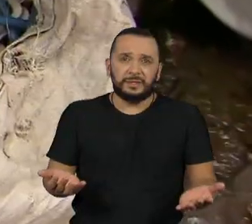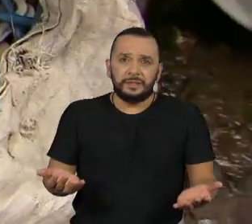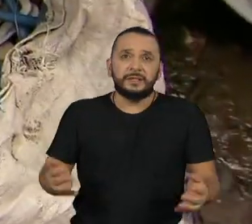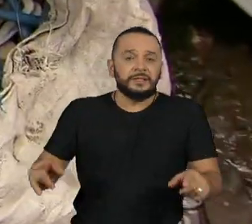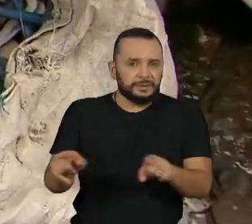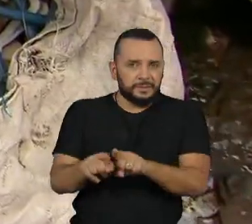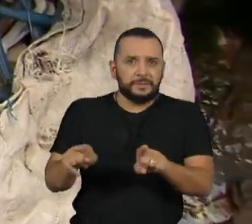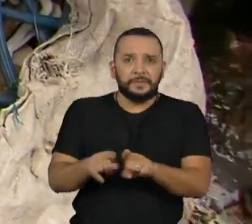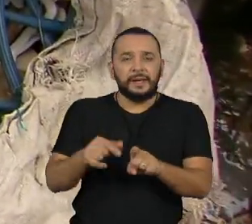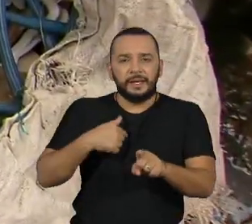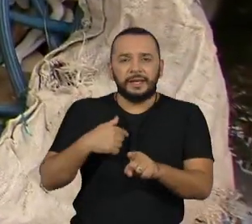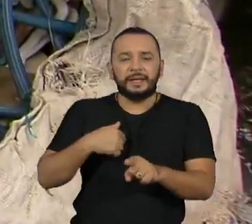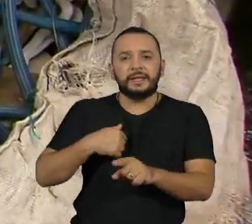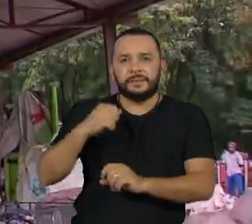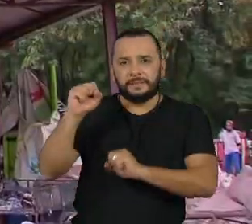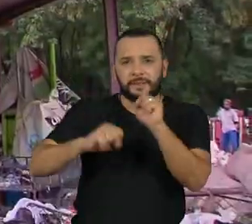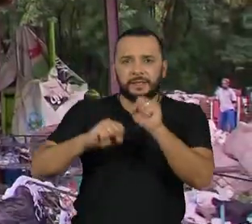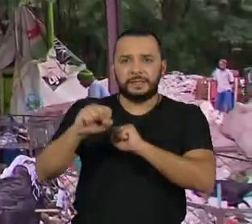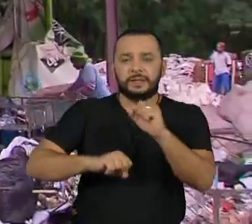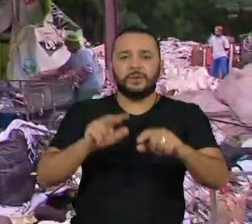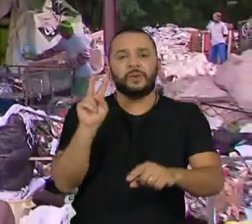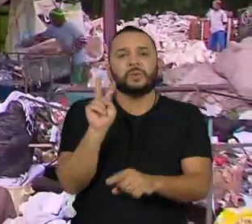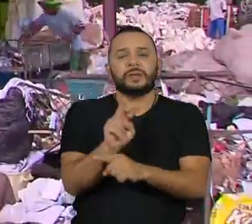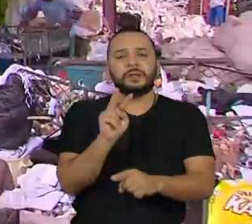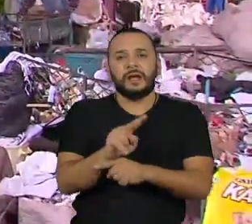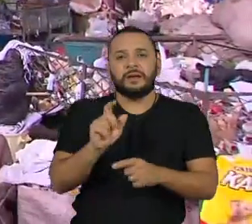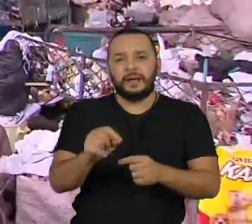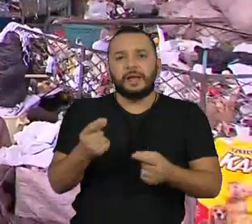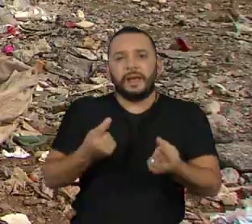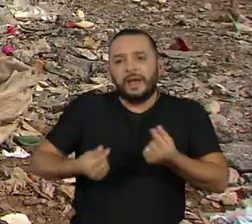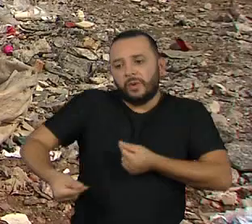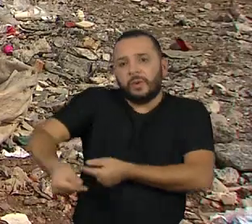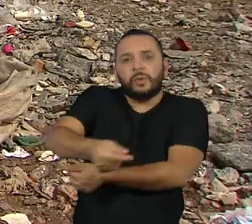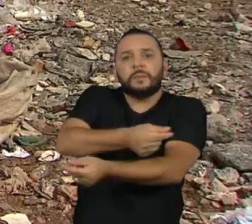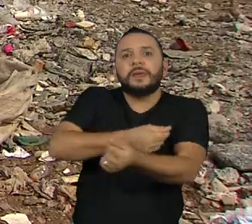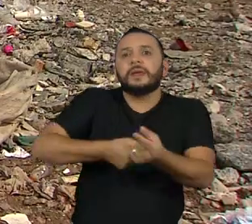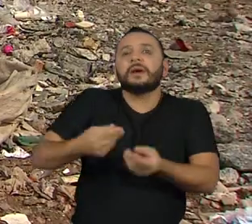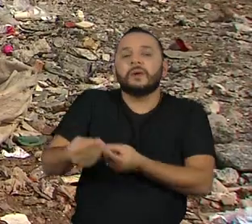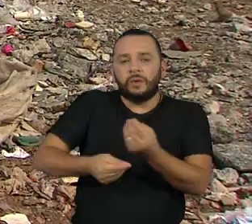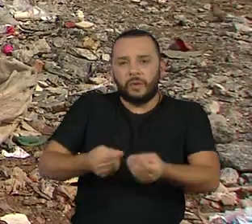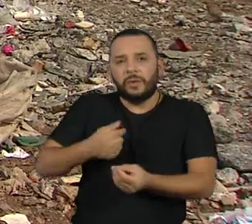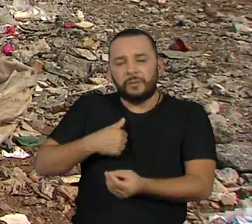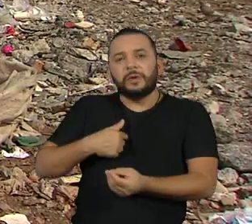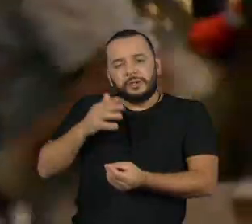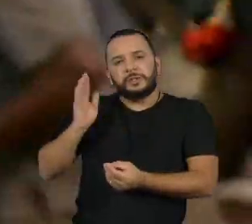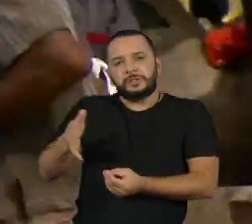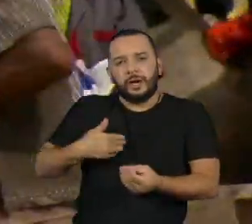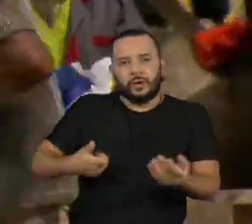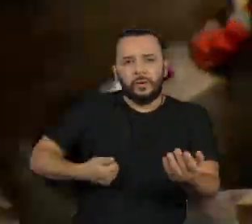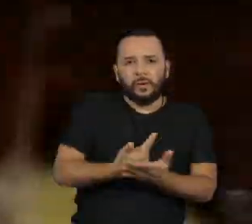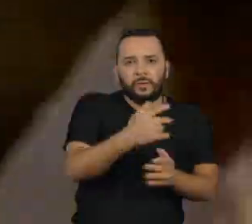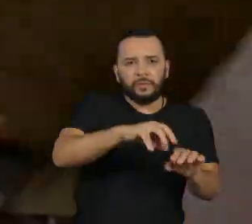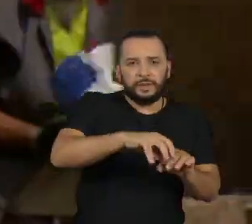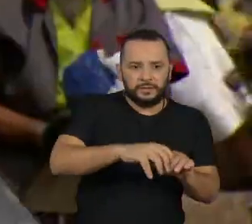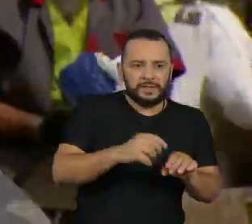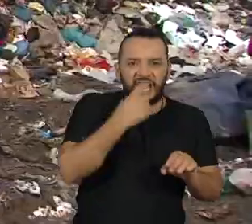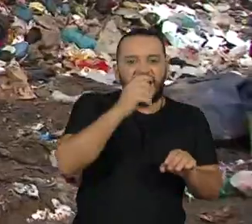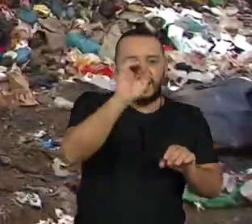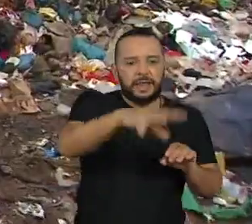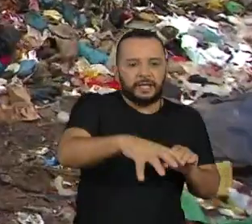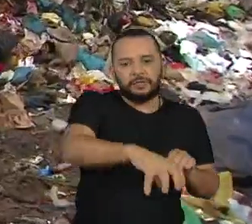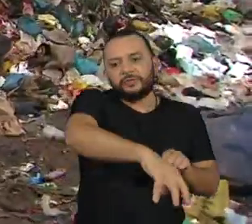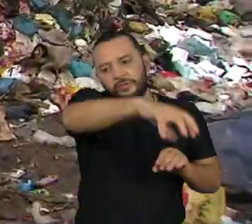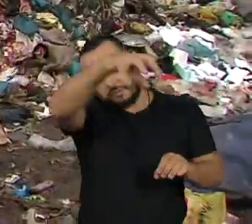de performance da economia circular, da logística reversa. Porque não dá para a gente, para o lado de colocar no mercado, a gente ser